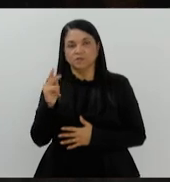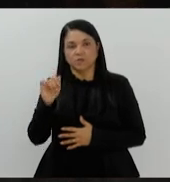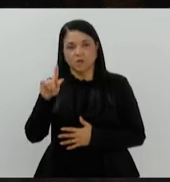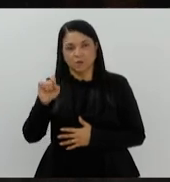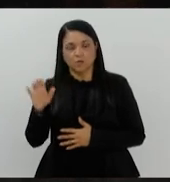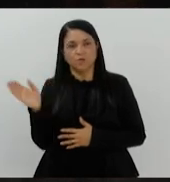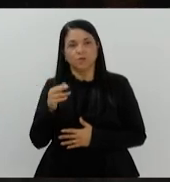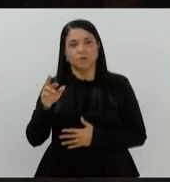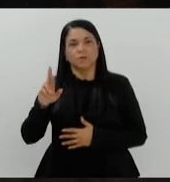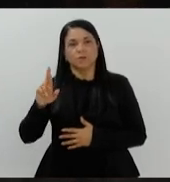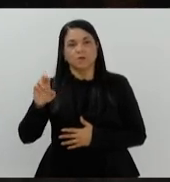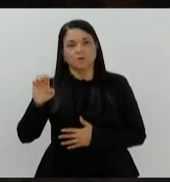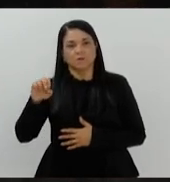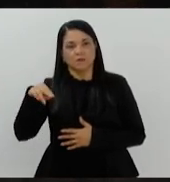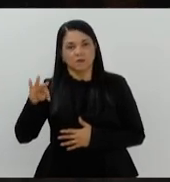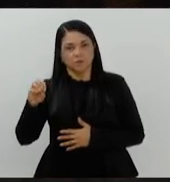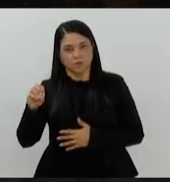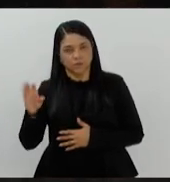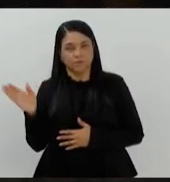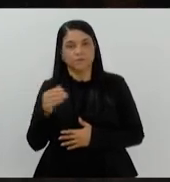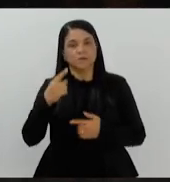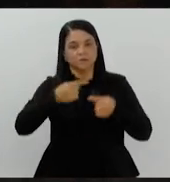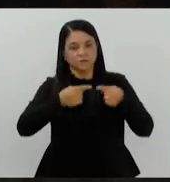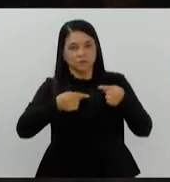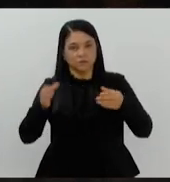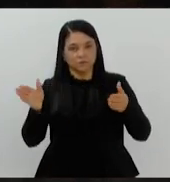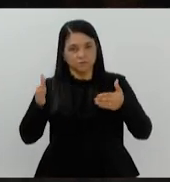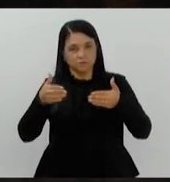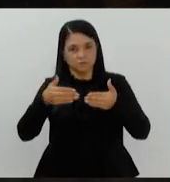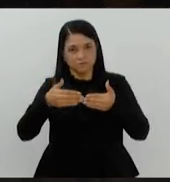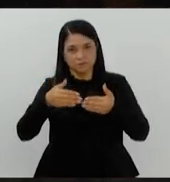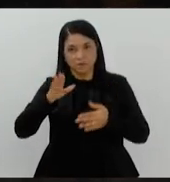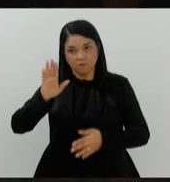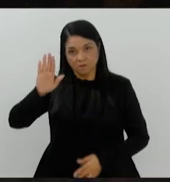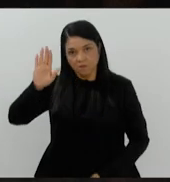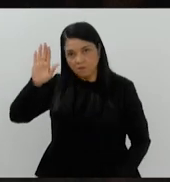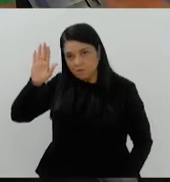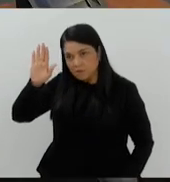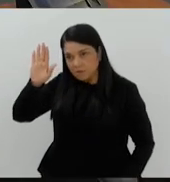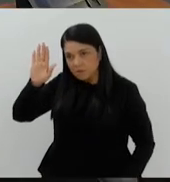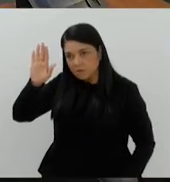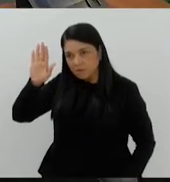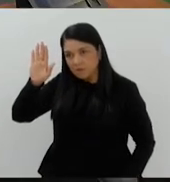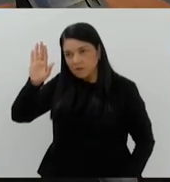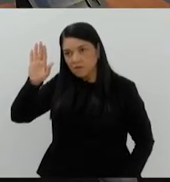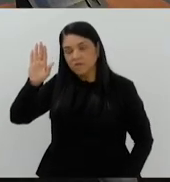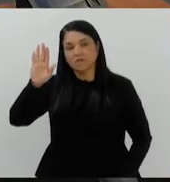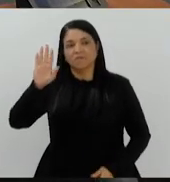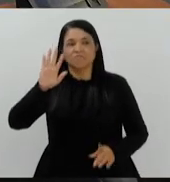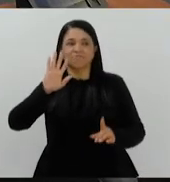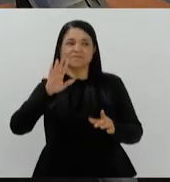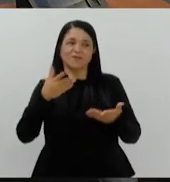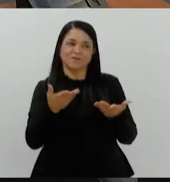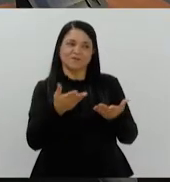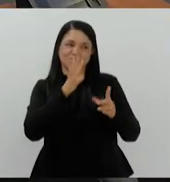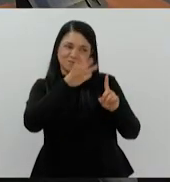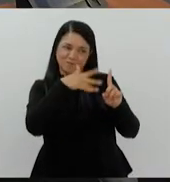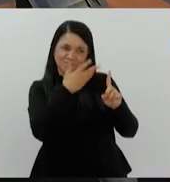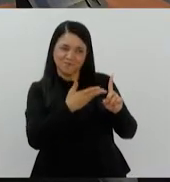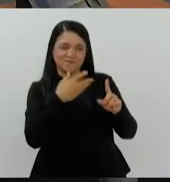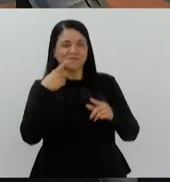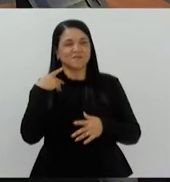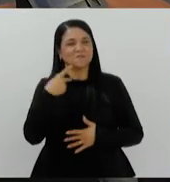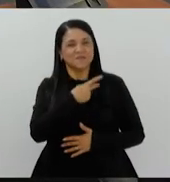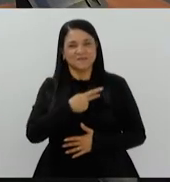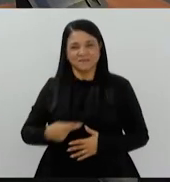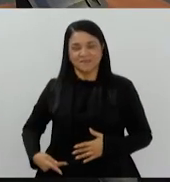Renato Machado. Em discussão, não havendo quem queira discutir. Como não, Tiago? Eu tenho que prestigiar a vossa presidência. Em